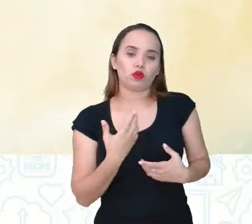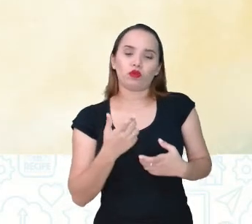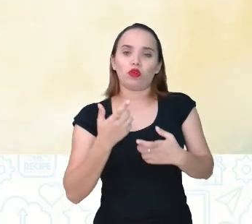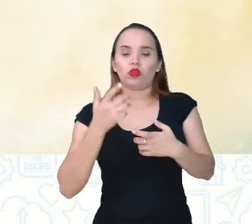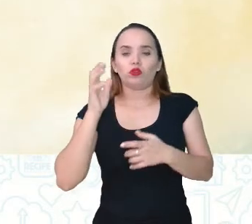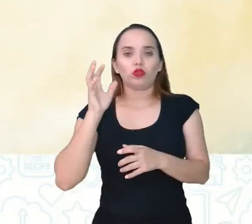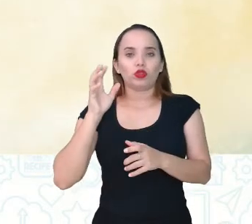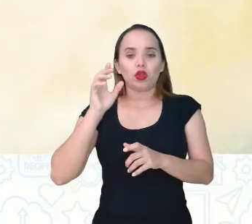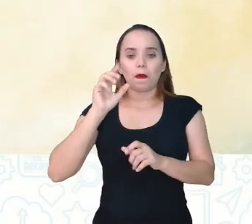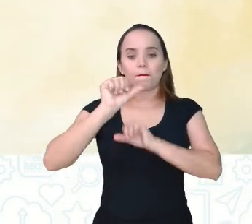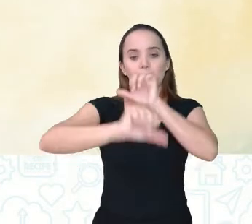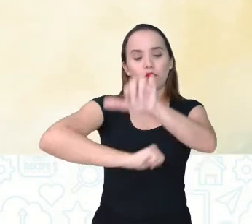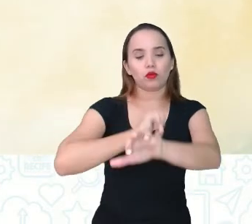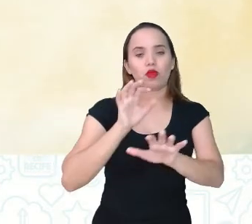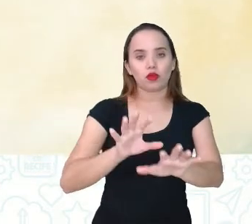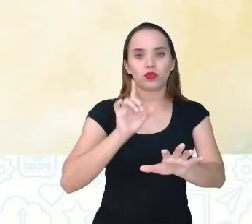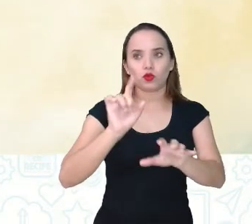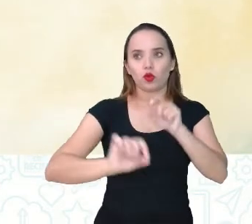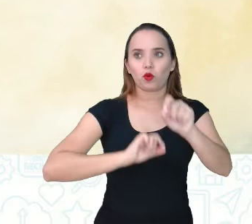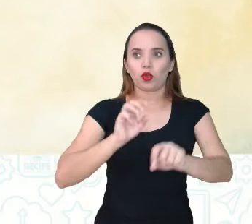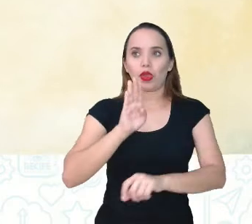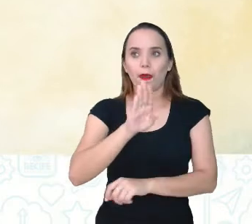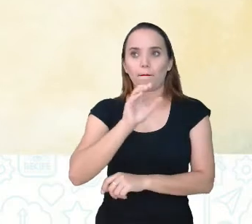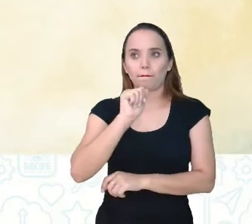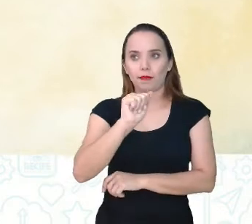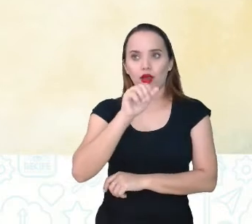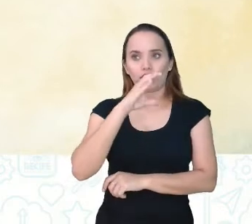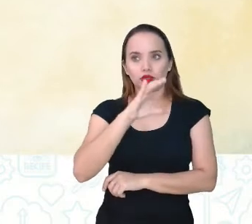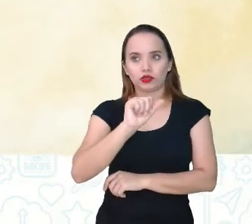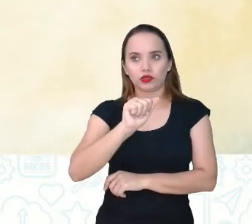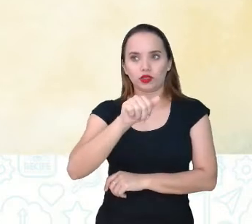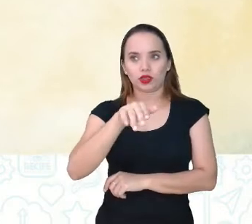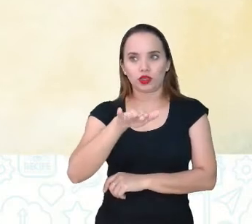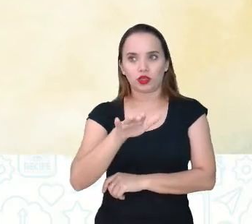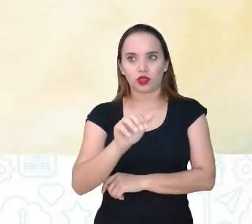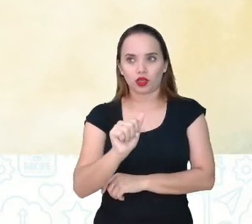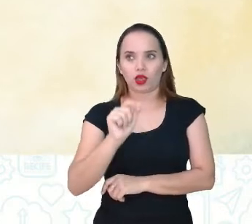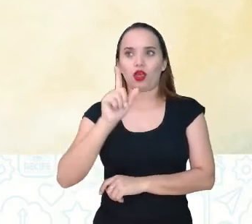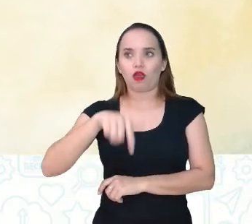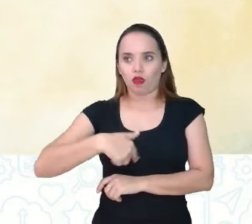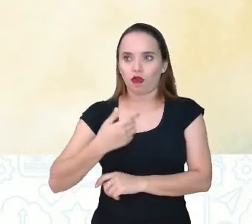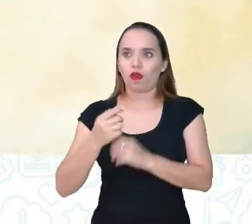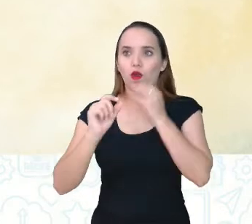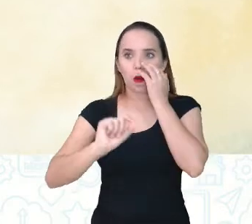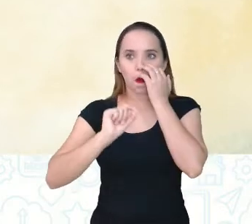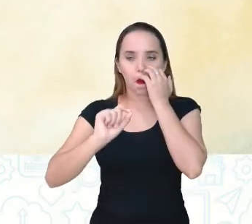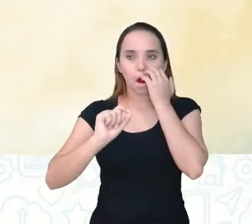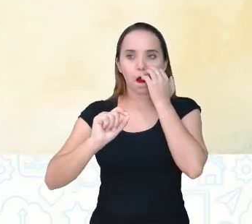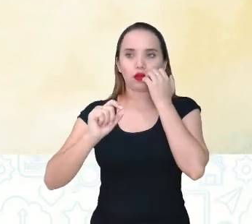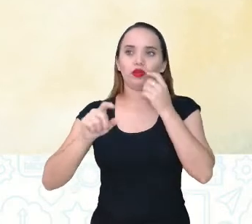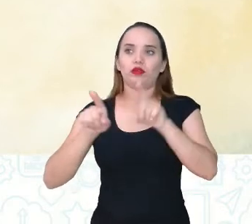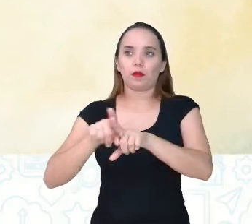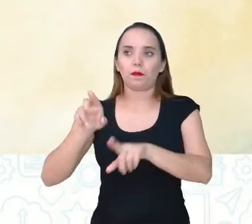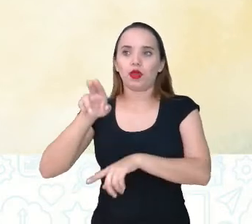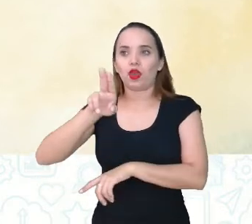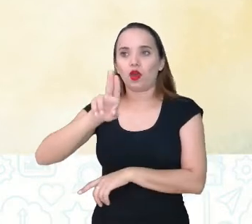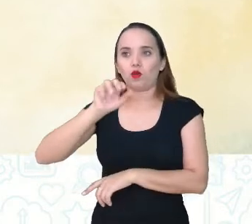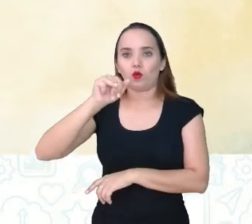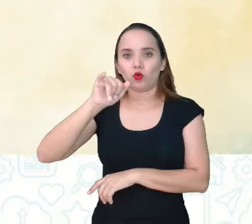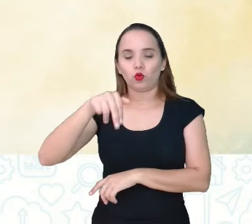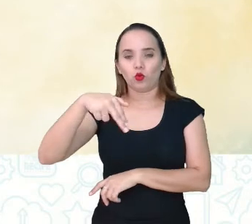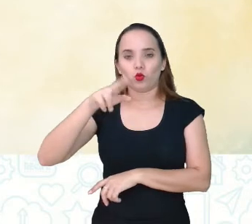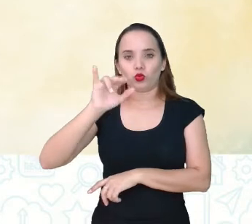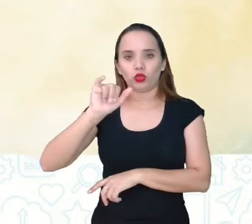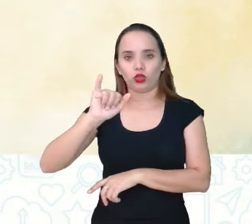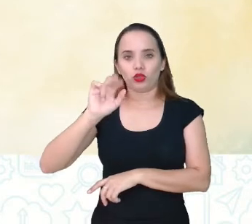do Rio Capibaribe é a universalização, como a gente estava falando, do saneamento básico e do tratamento de esgoto, é quando a gente